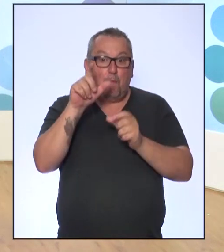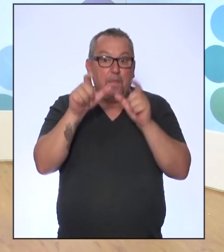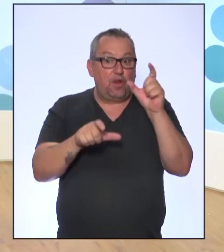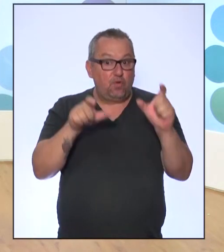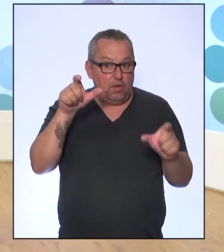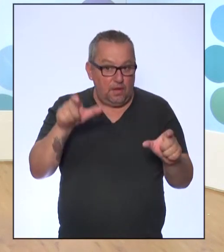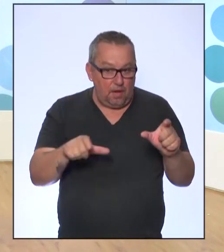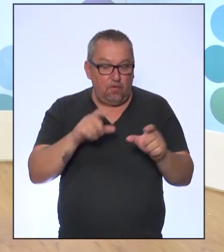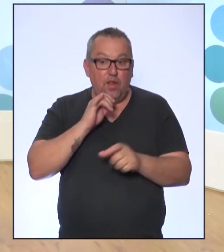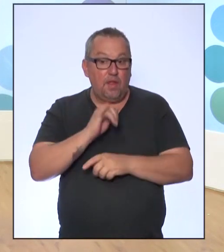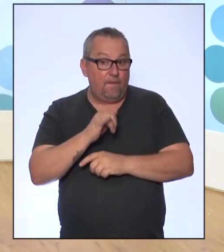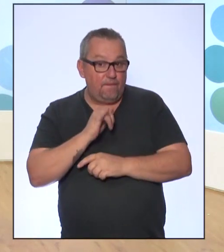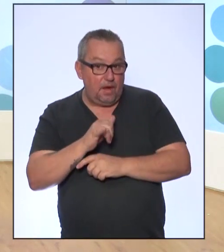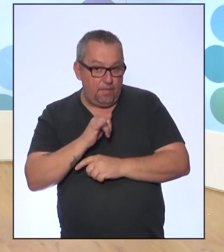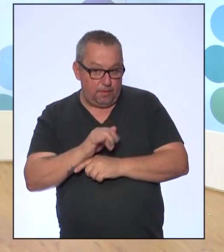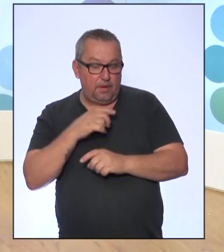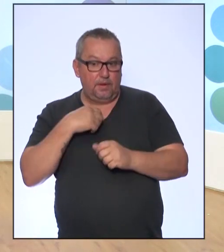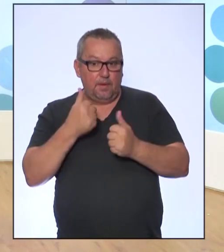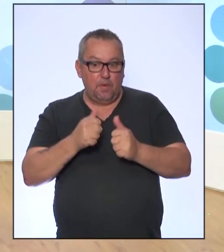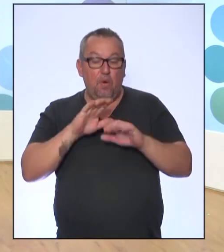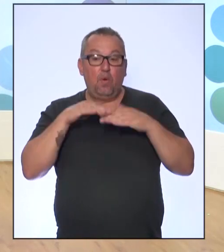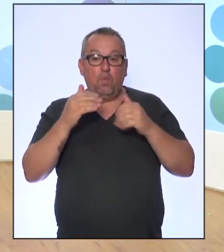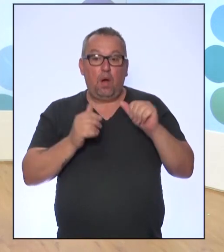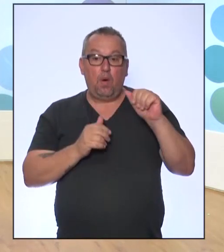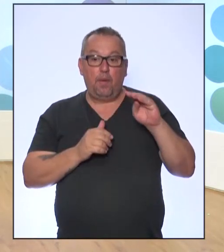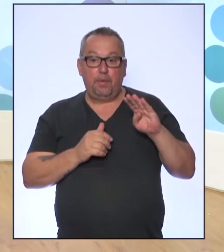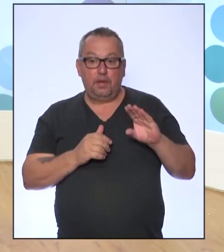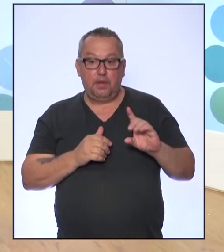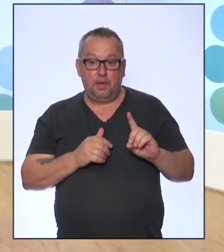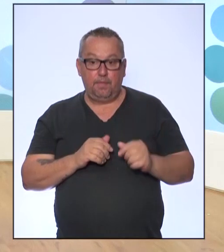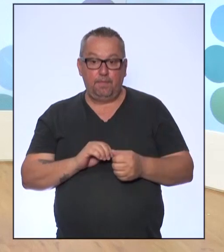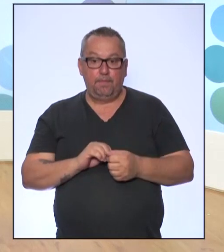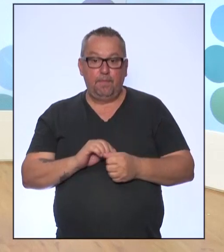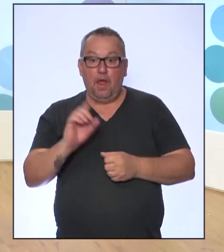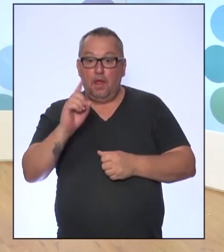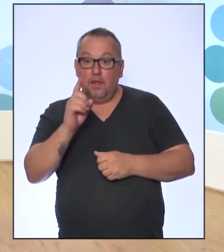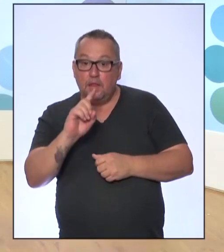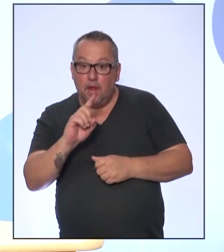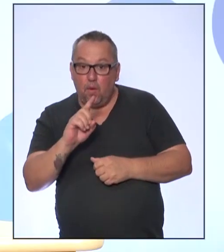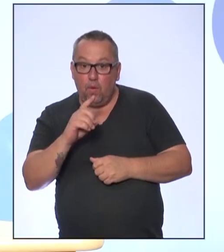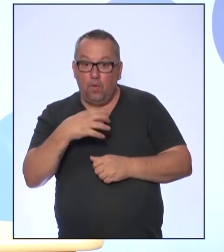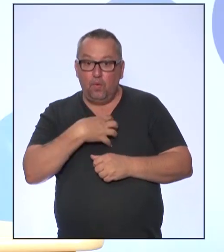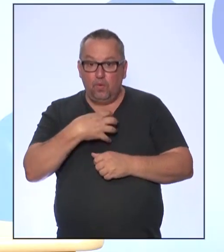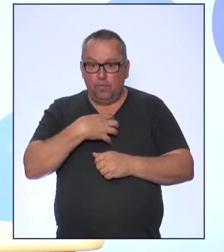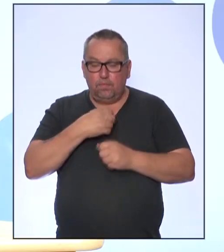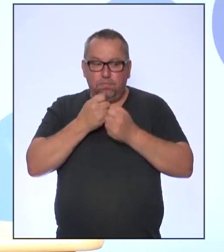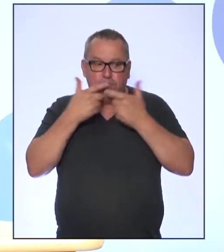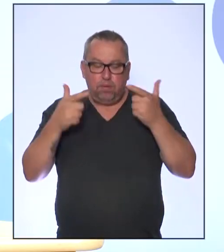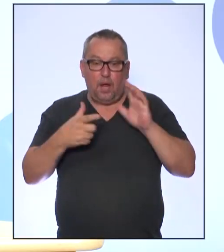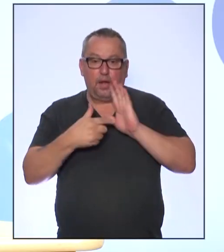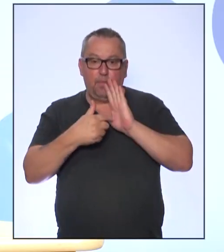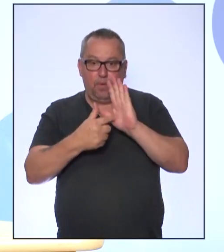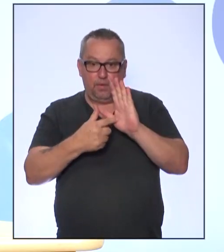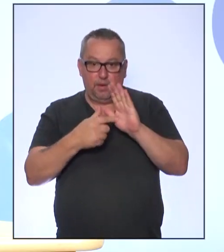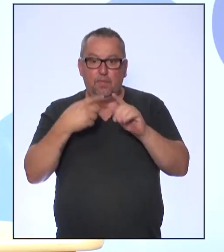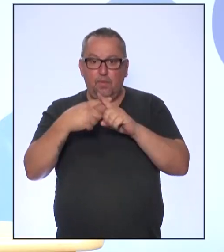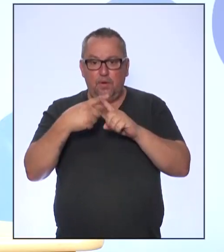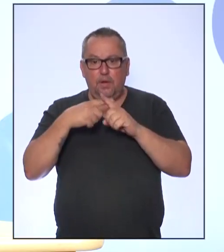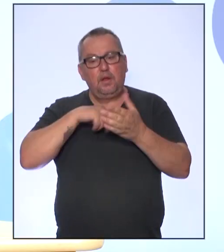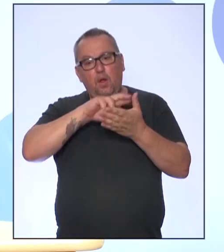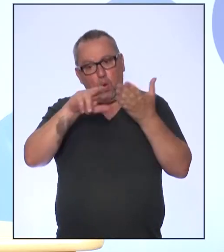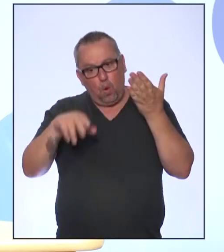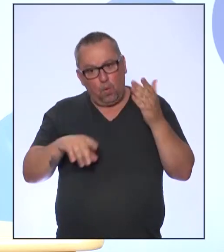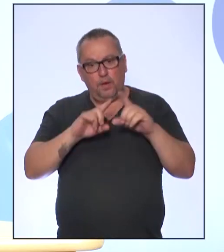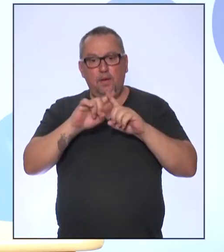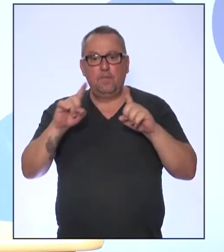personagens. Exatamente. Qual é a figura em relação às personagens? E não as figuras de linguagem que aparecem na fábula, porque aparecem